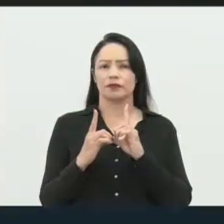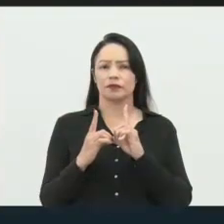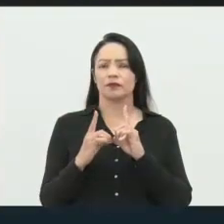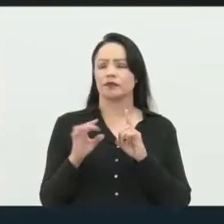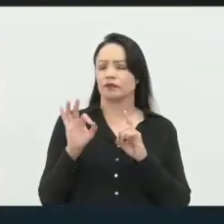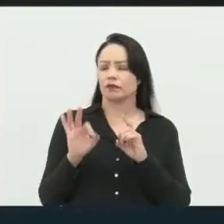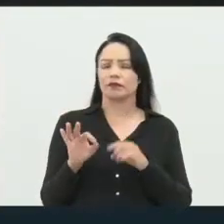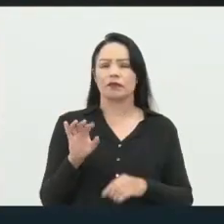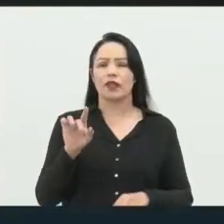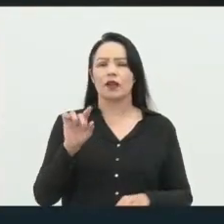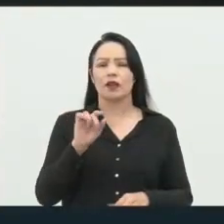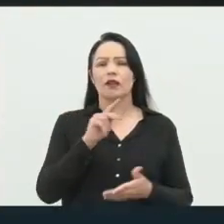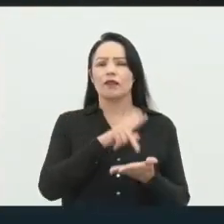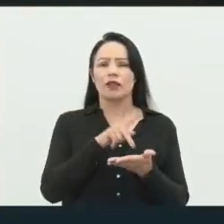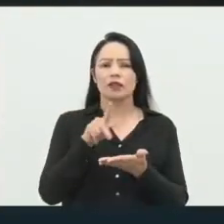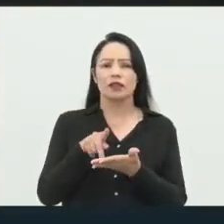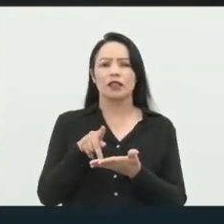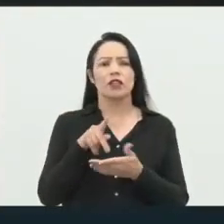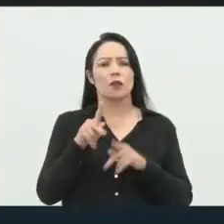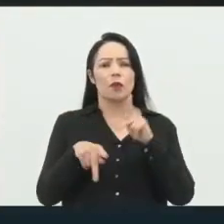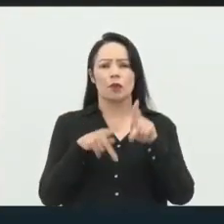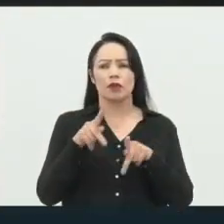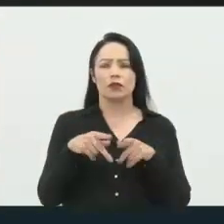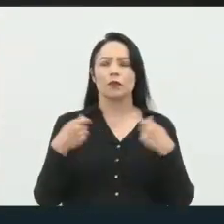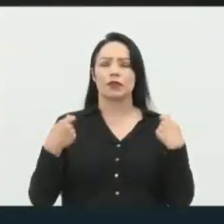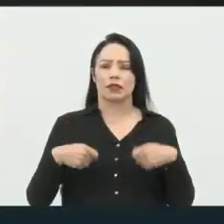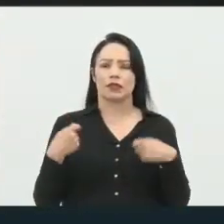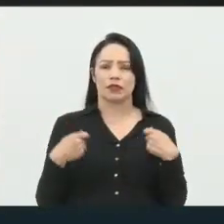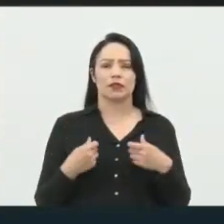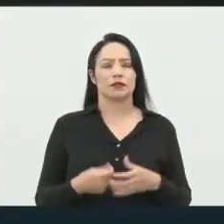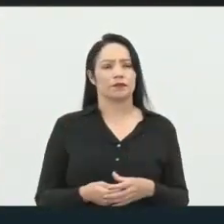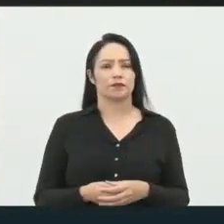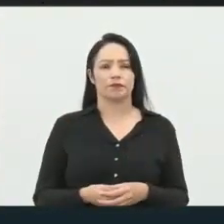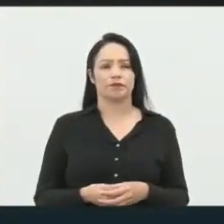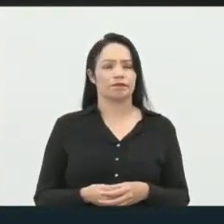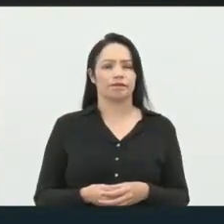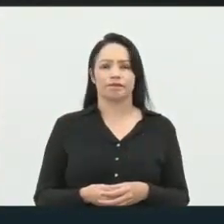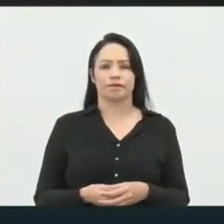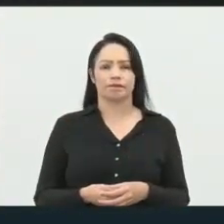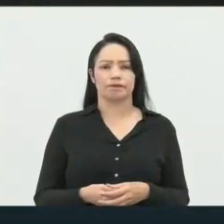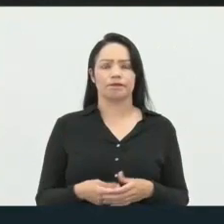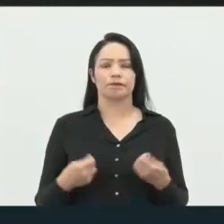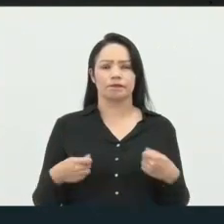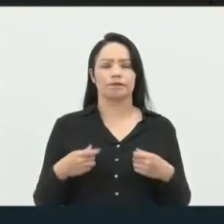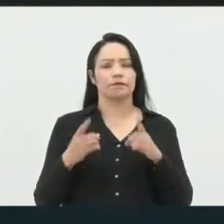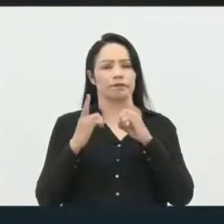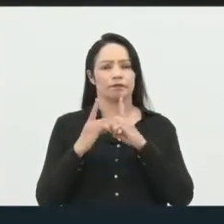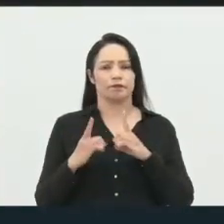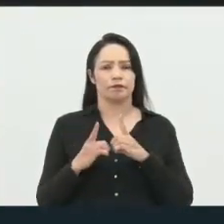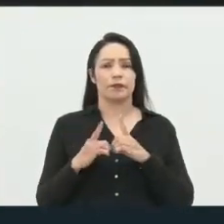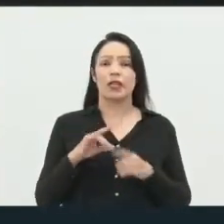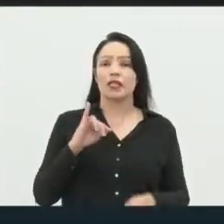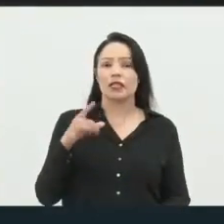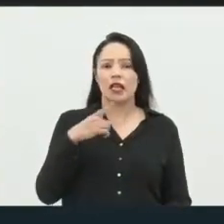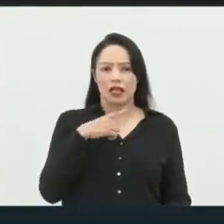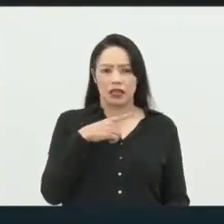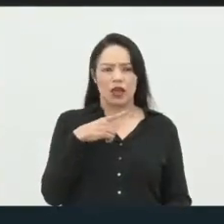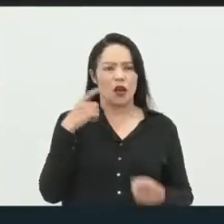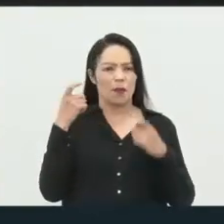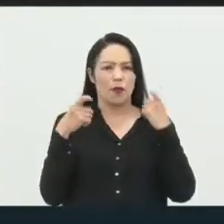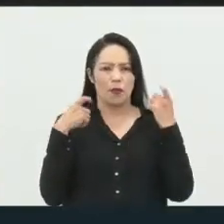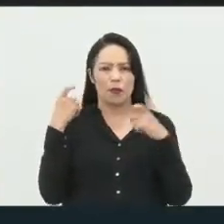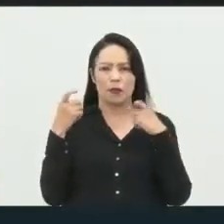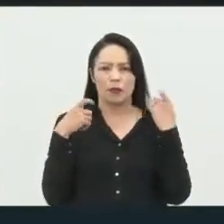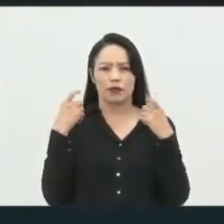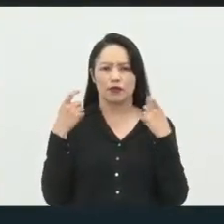realmente a população merece e deve é ser atendida porque se tivesse realmente preocupação